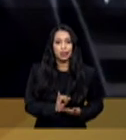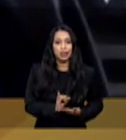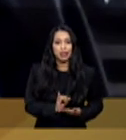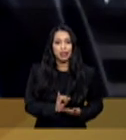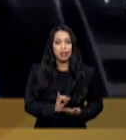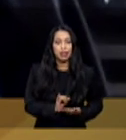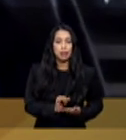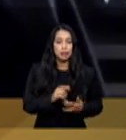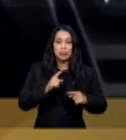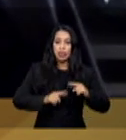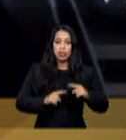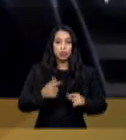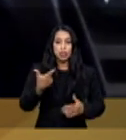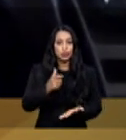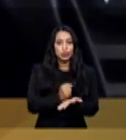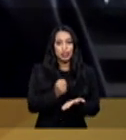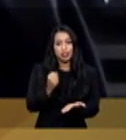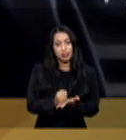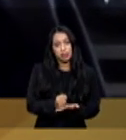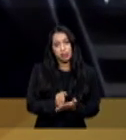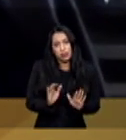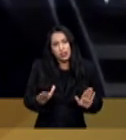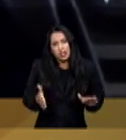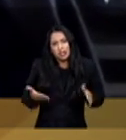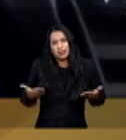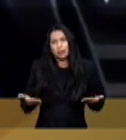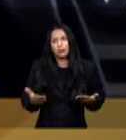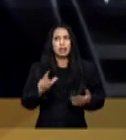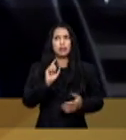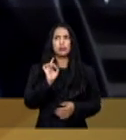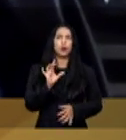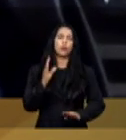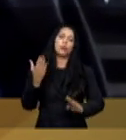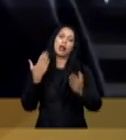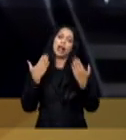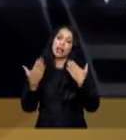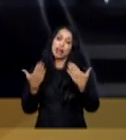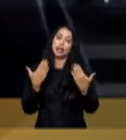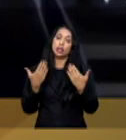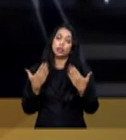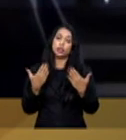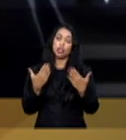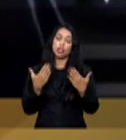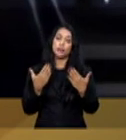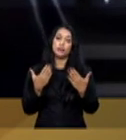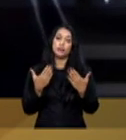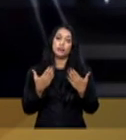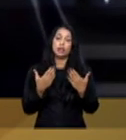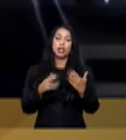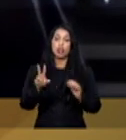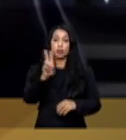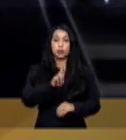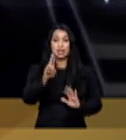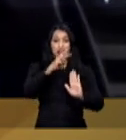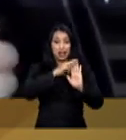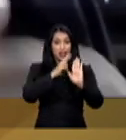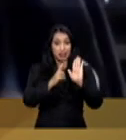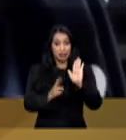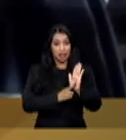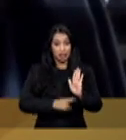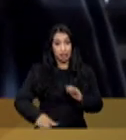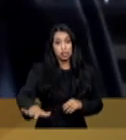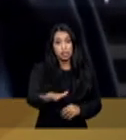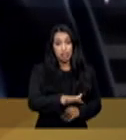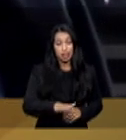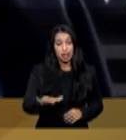sem registro. De modo que, em rigor, não é nem analogia, é a aplicação da regra geral diante